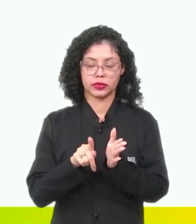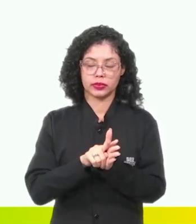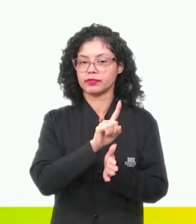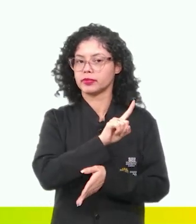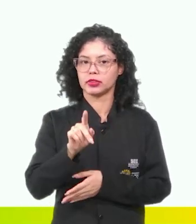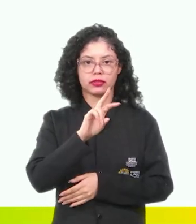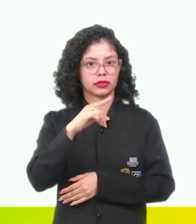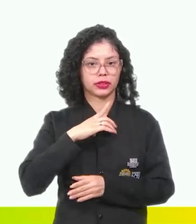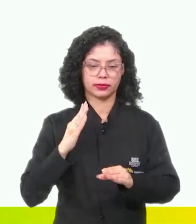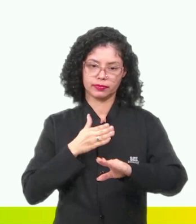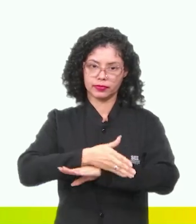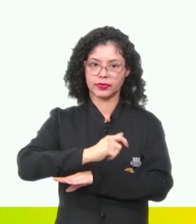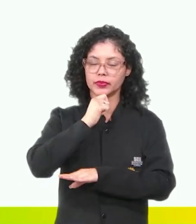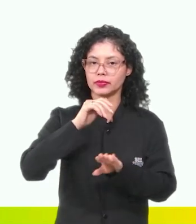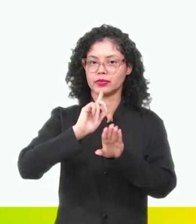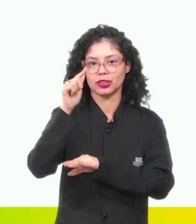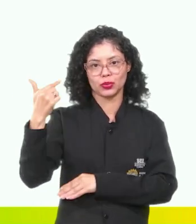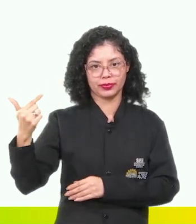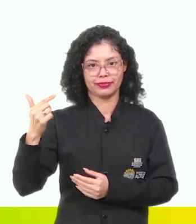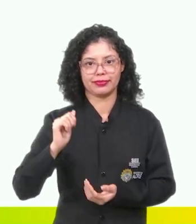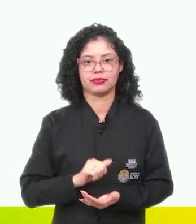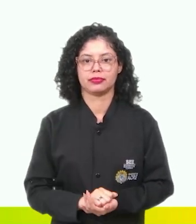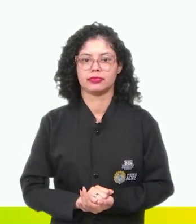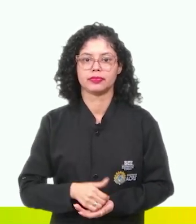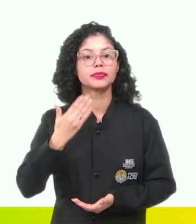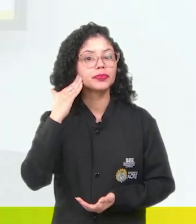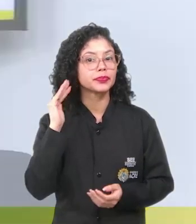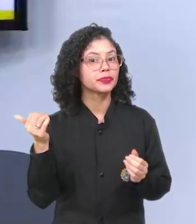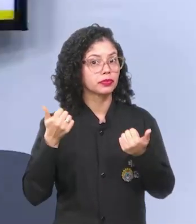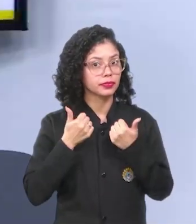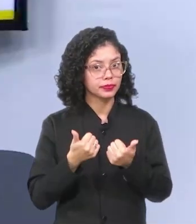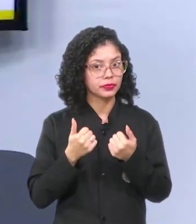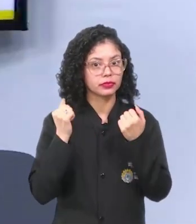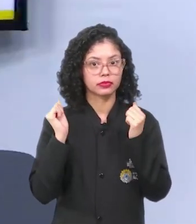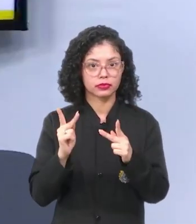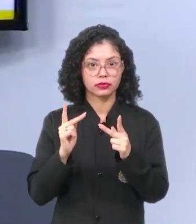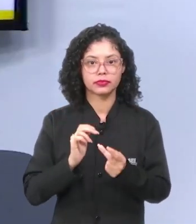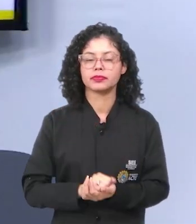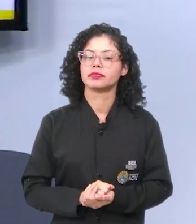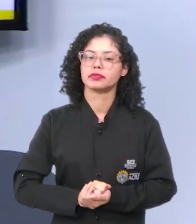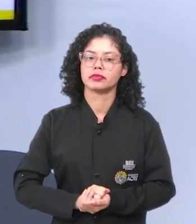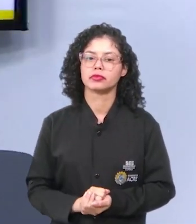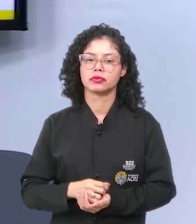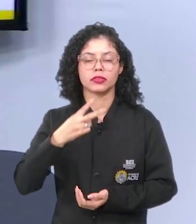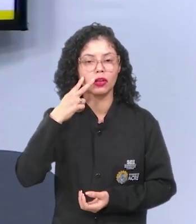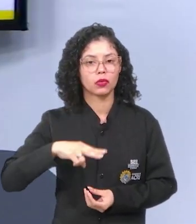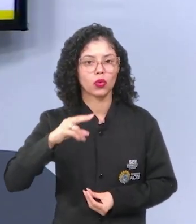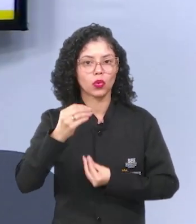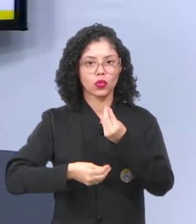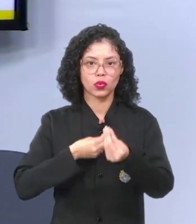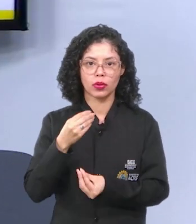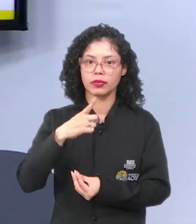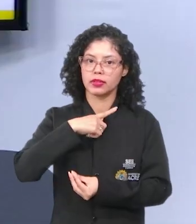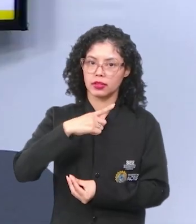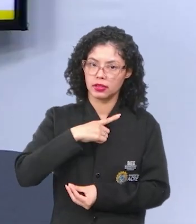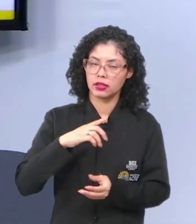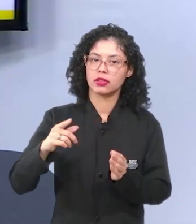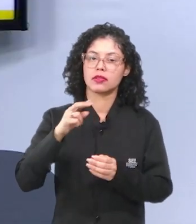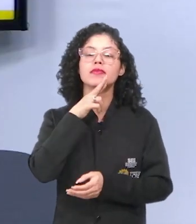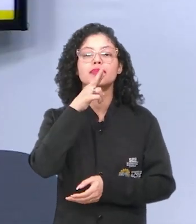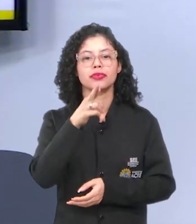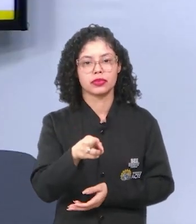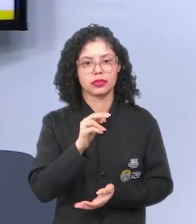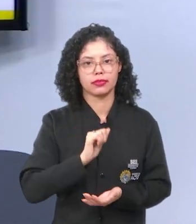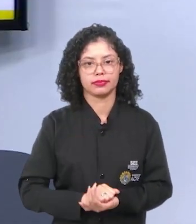vai interferir na outra. Entenderam até aí? Então, vamos ver como Mendel obteve os seus